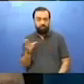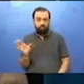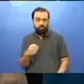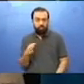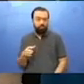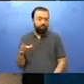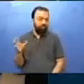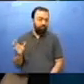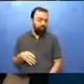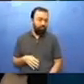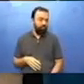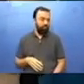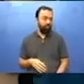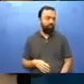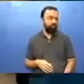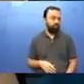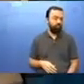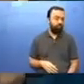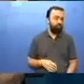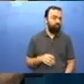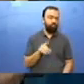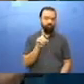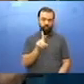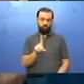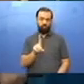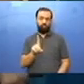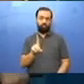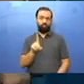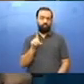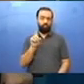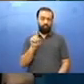Espacinho, espacinho, espacinho. Vamos contar. 1,